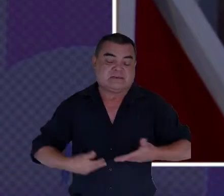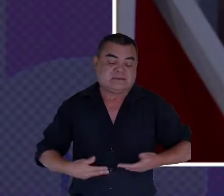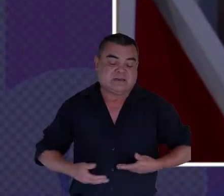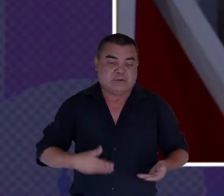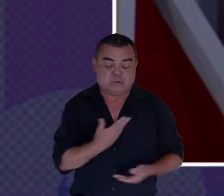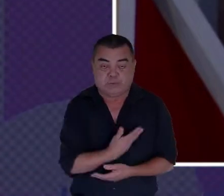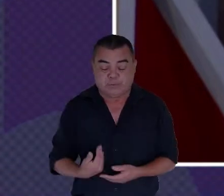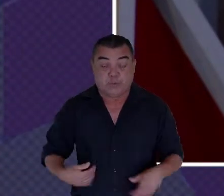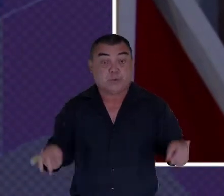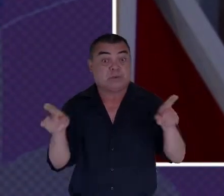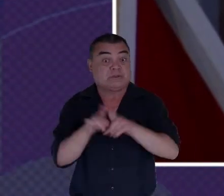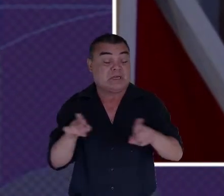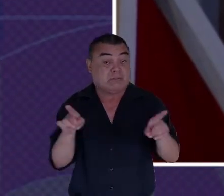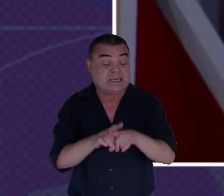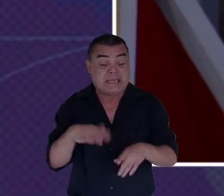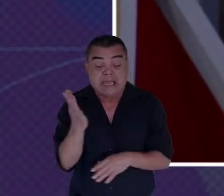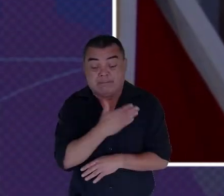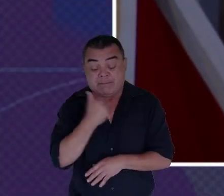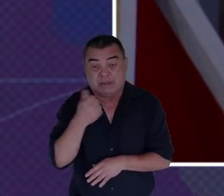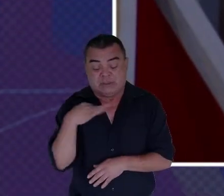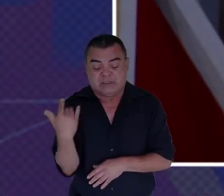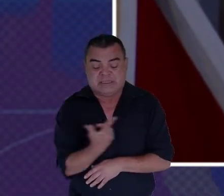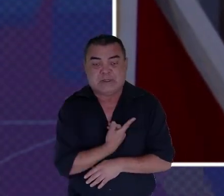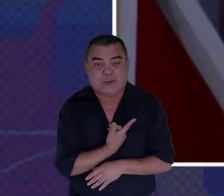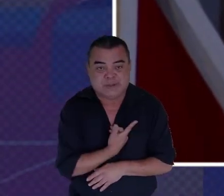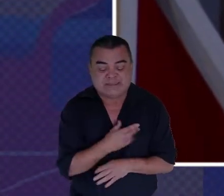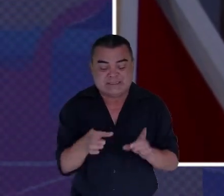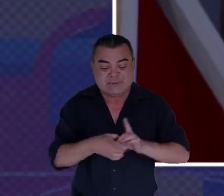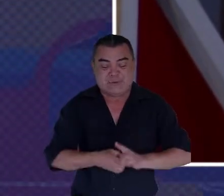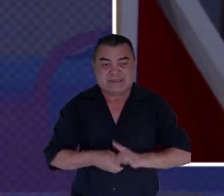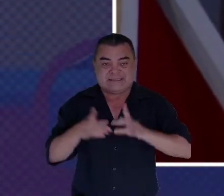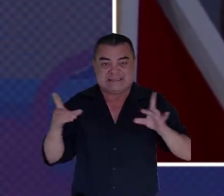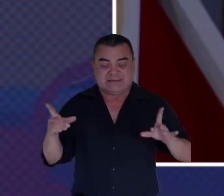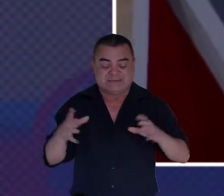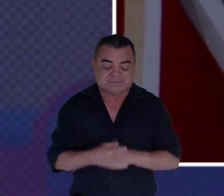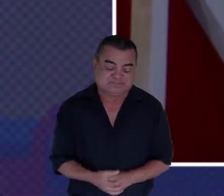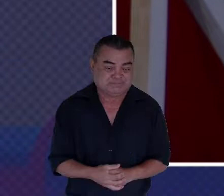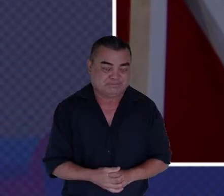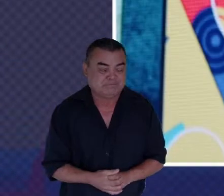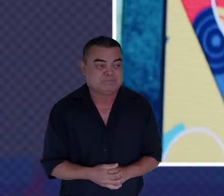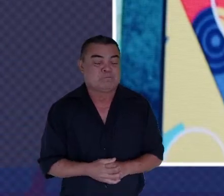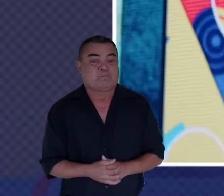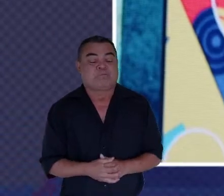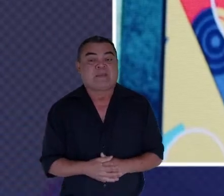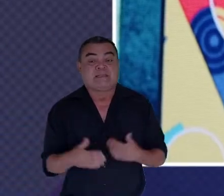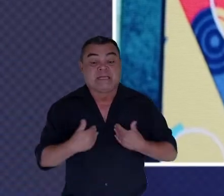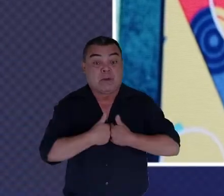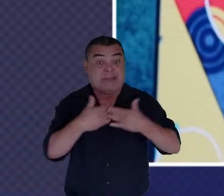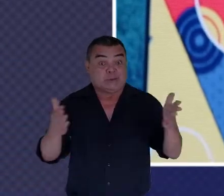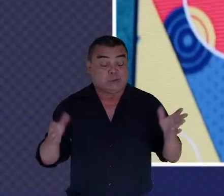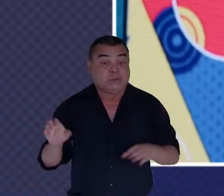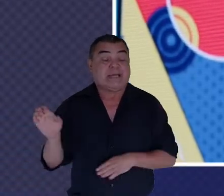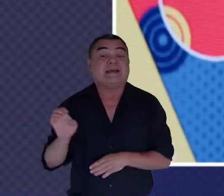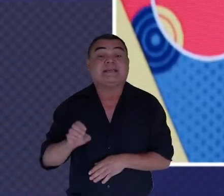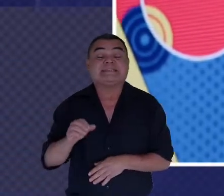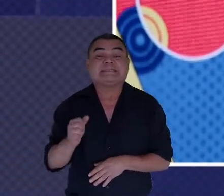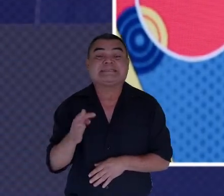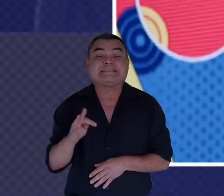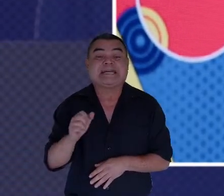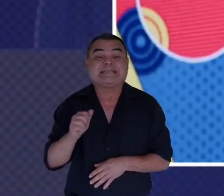serviço público e também para e da nossa democracia a abertura de Natal